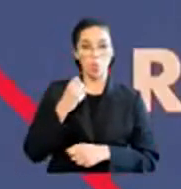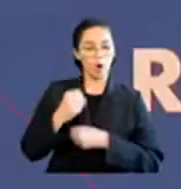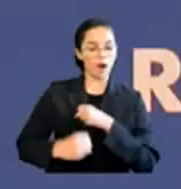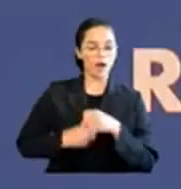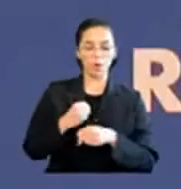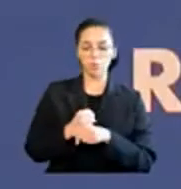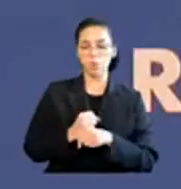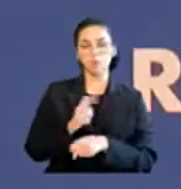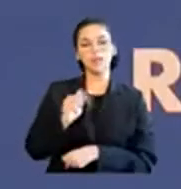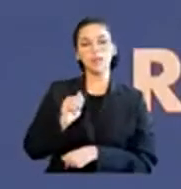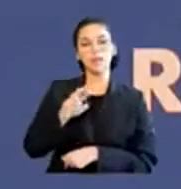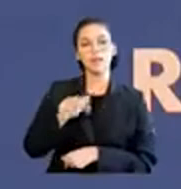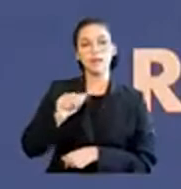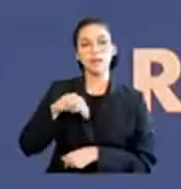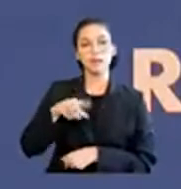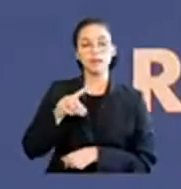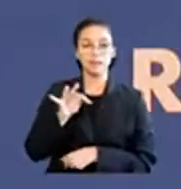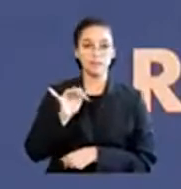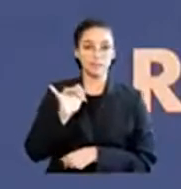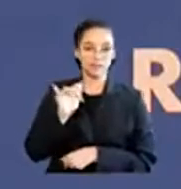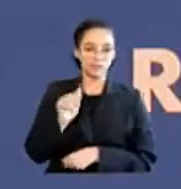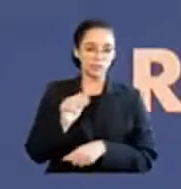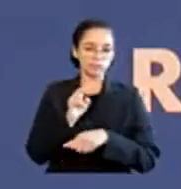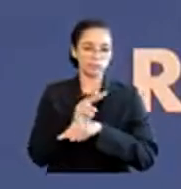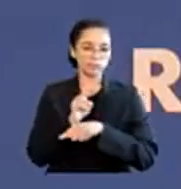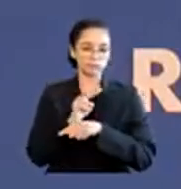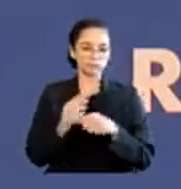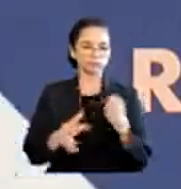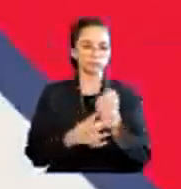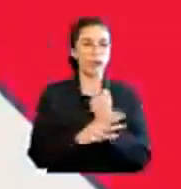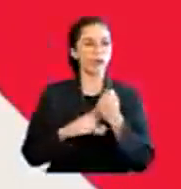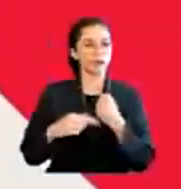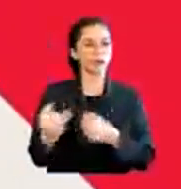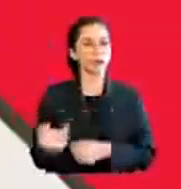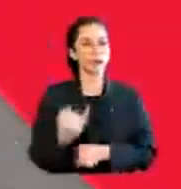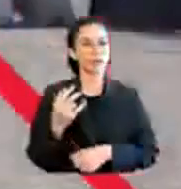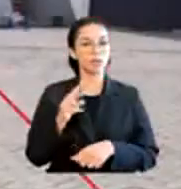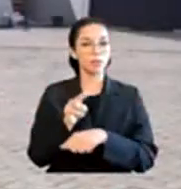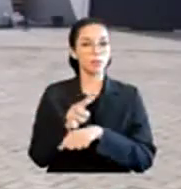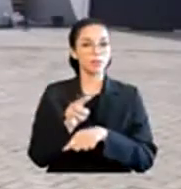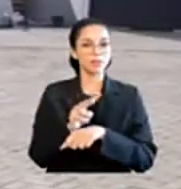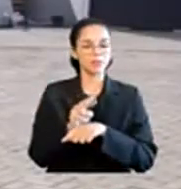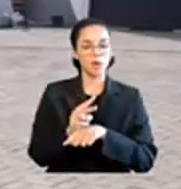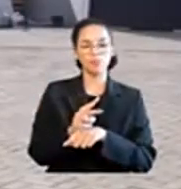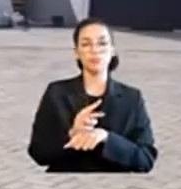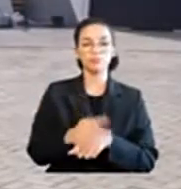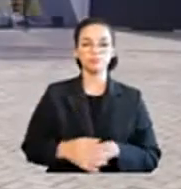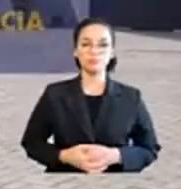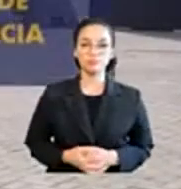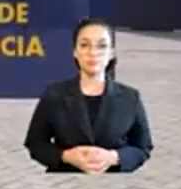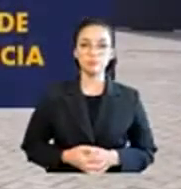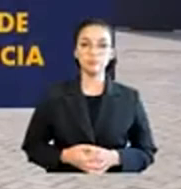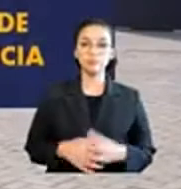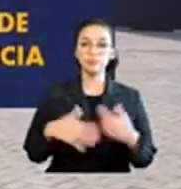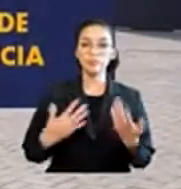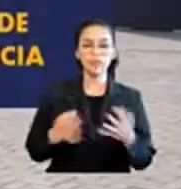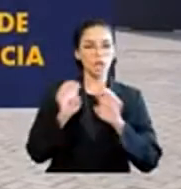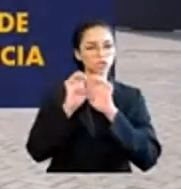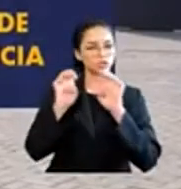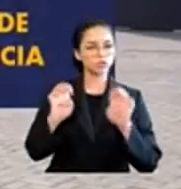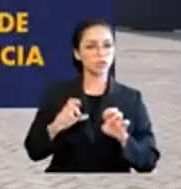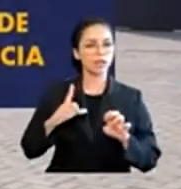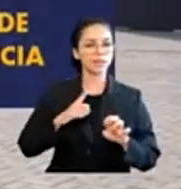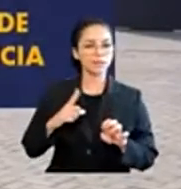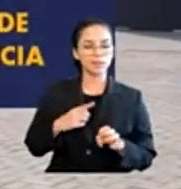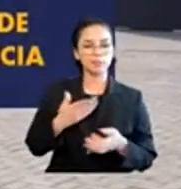que é extremamente importante para a proteção do investimento dos nossos clientes. A estrutura de atendimento pós-venda oferece a conveniência dos